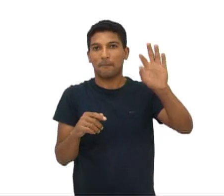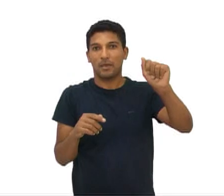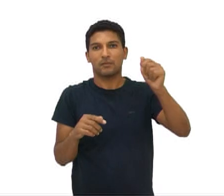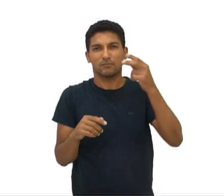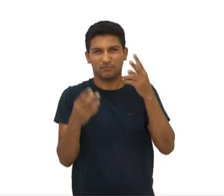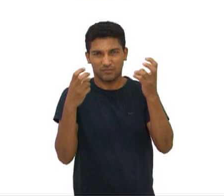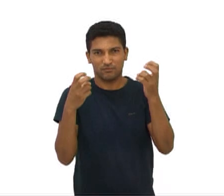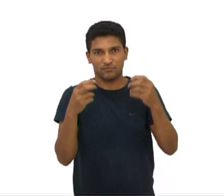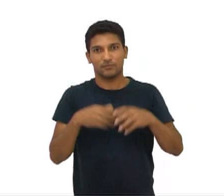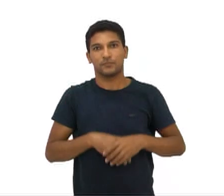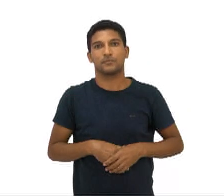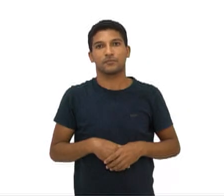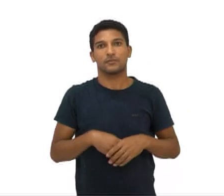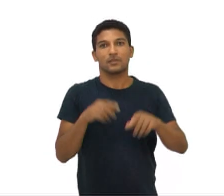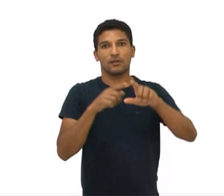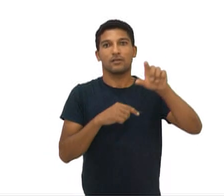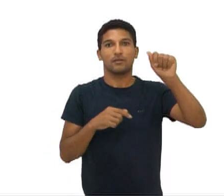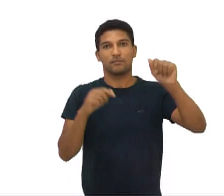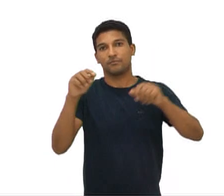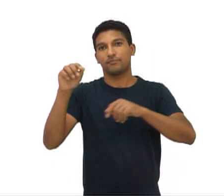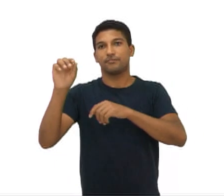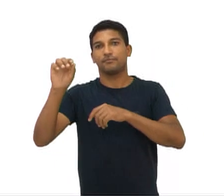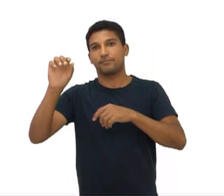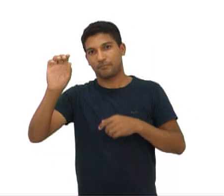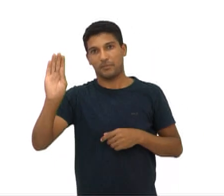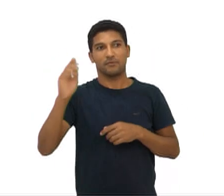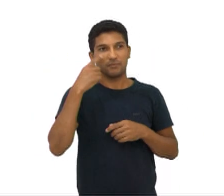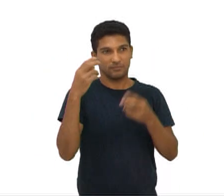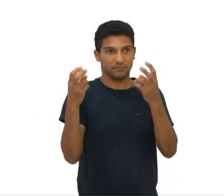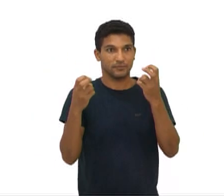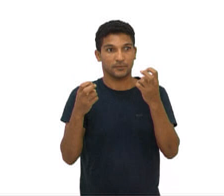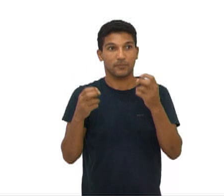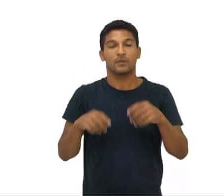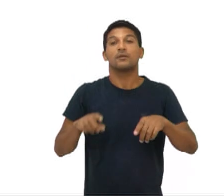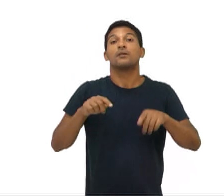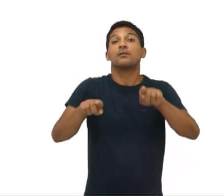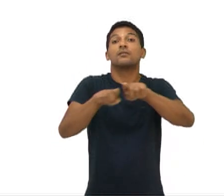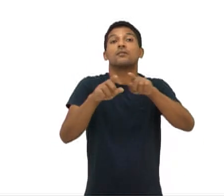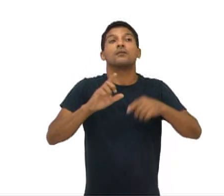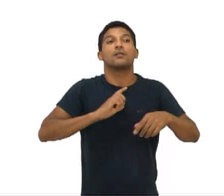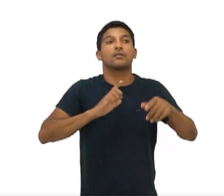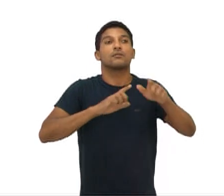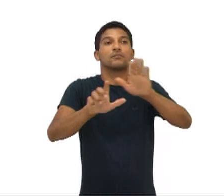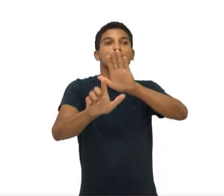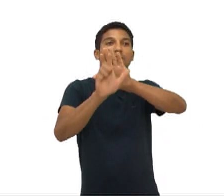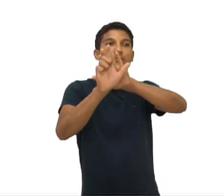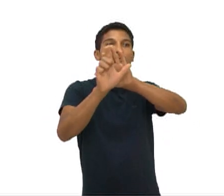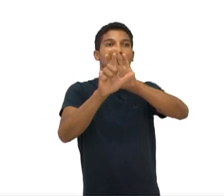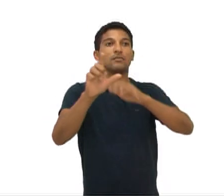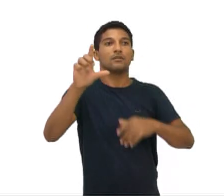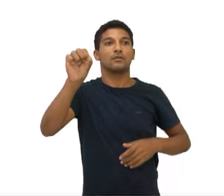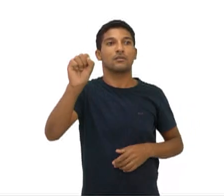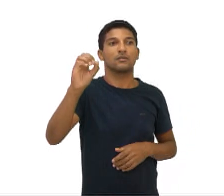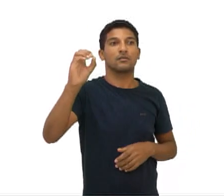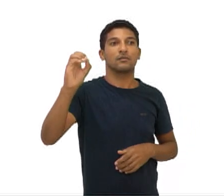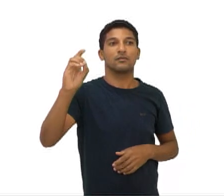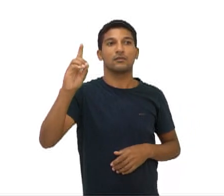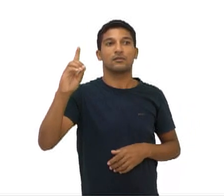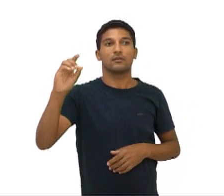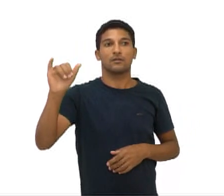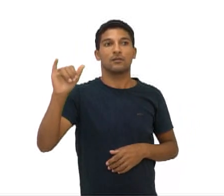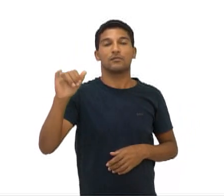Temos a primeira lei da radioatividade, que é a lei de Sode, tá bom? O que, que ela diz? Quando um